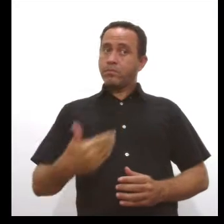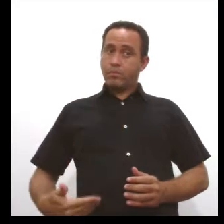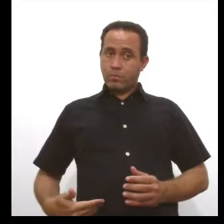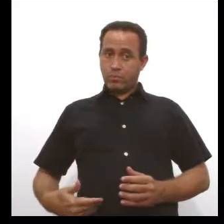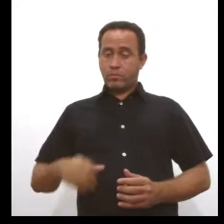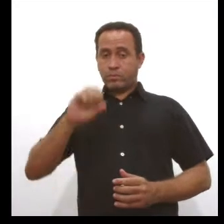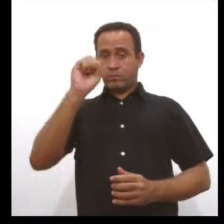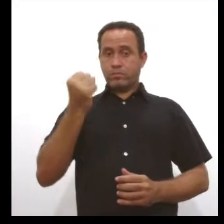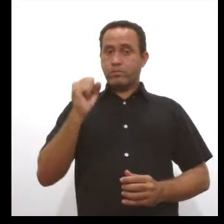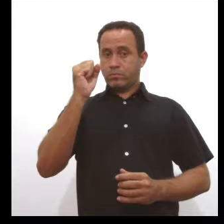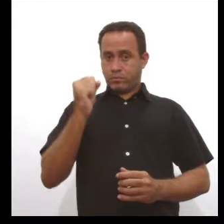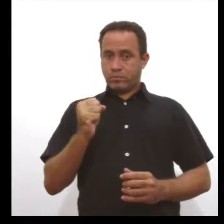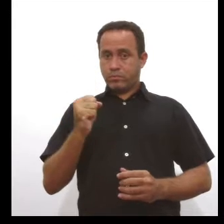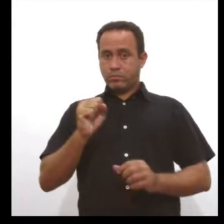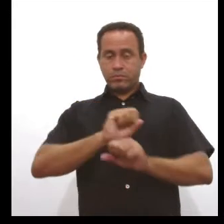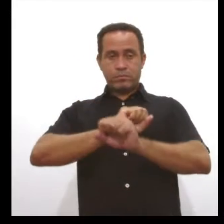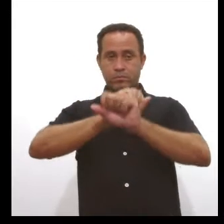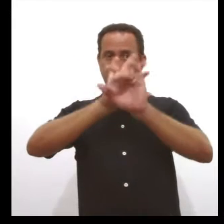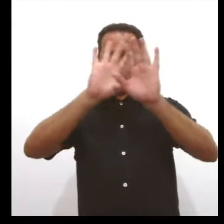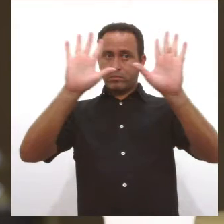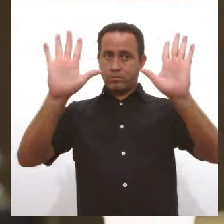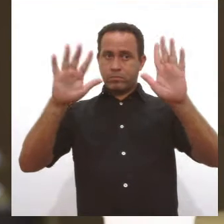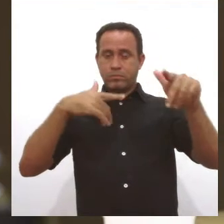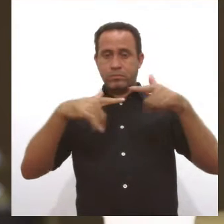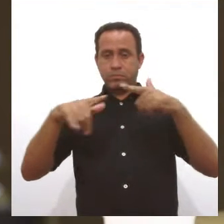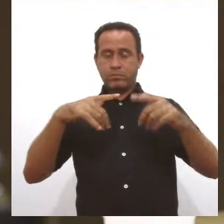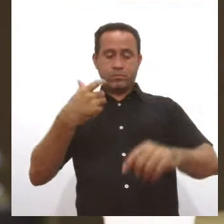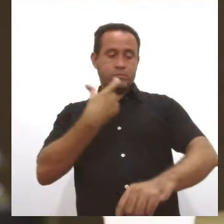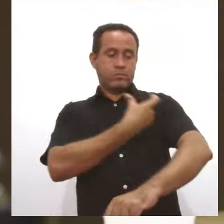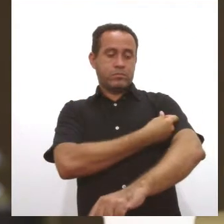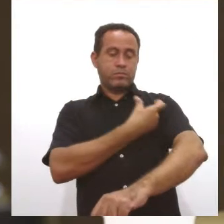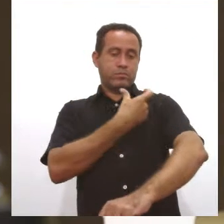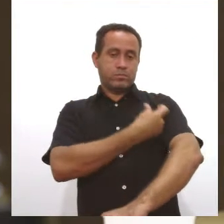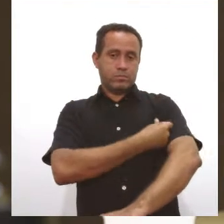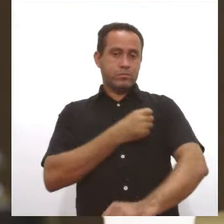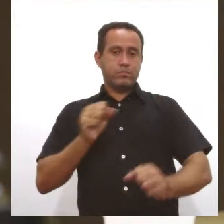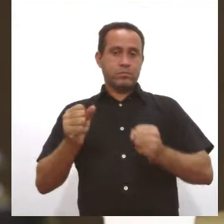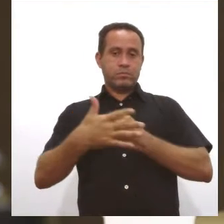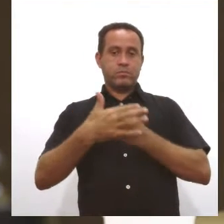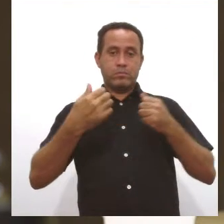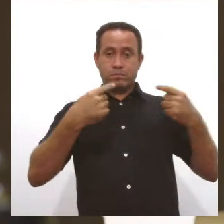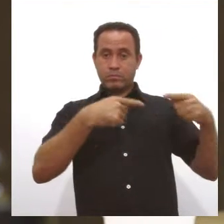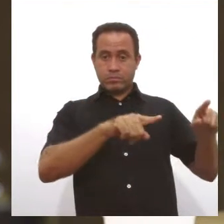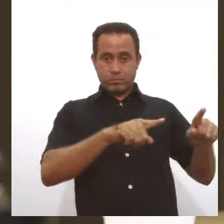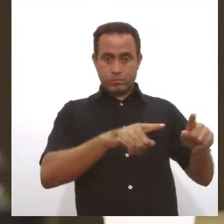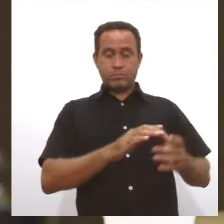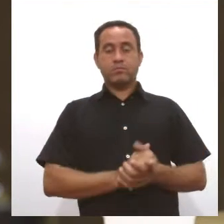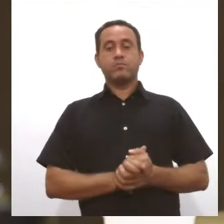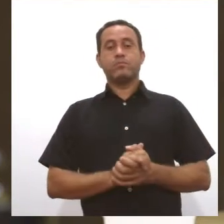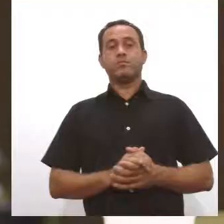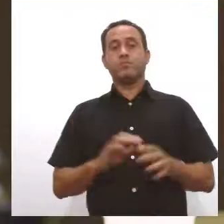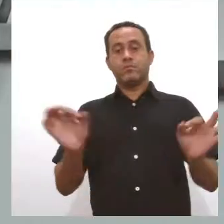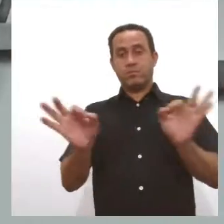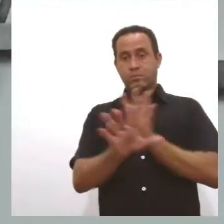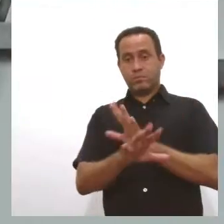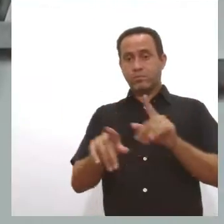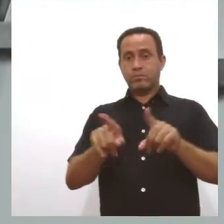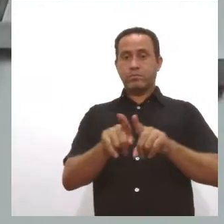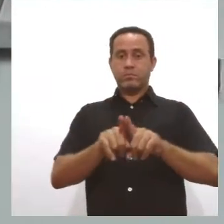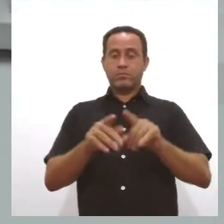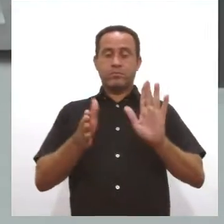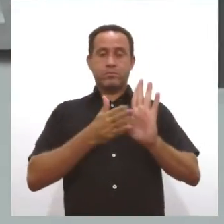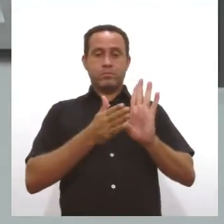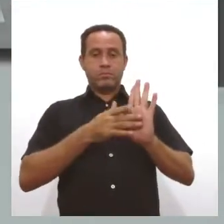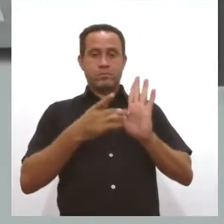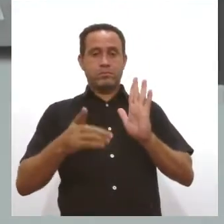Sergipe maior transparência nas ações de vacinação contra a Covid-19. Por fim, a indicação de autoria